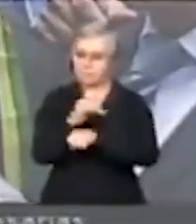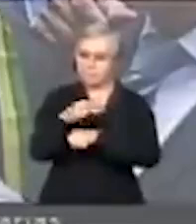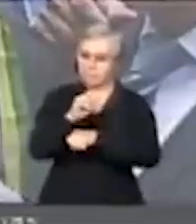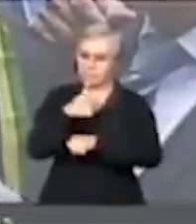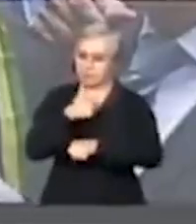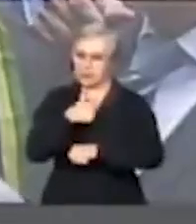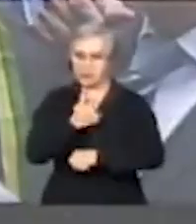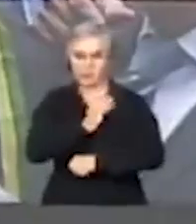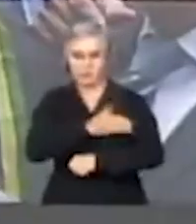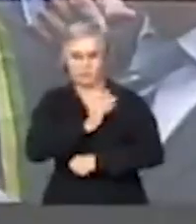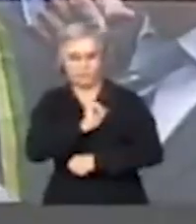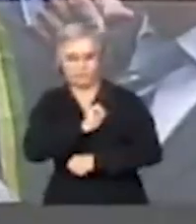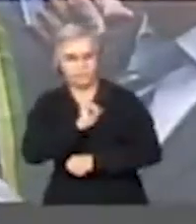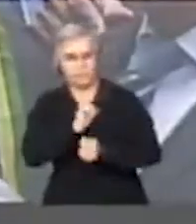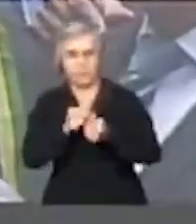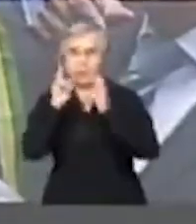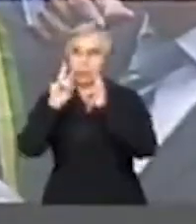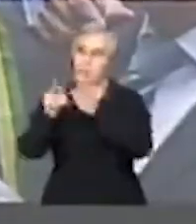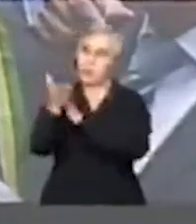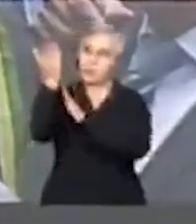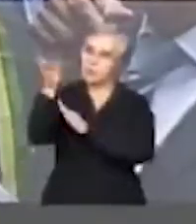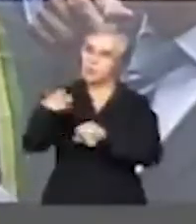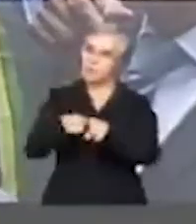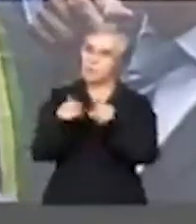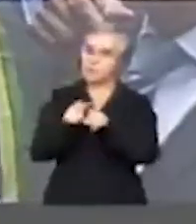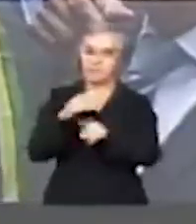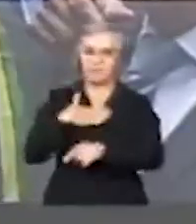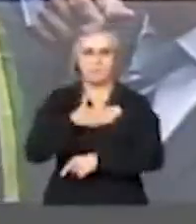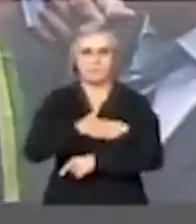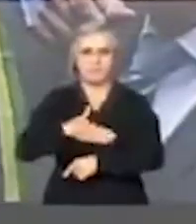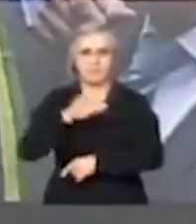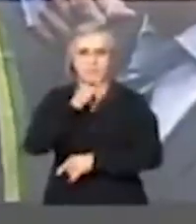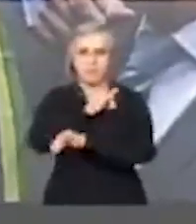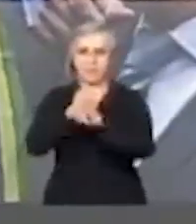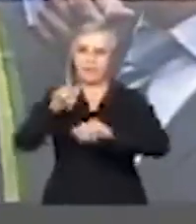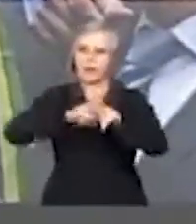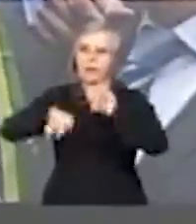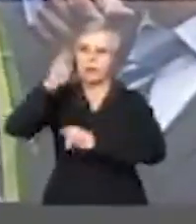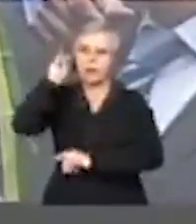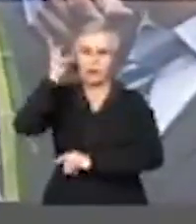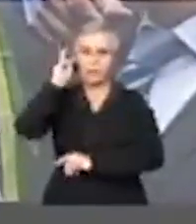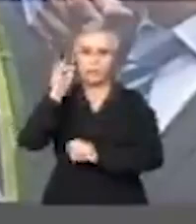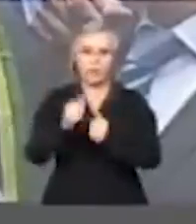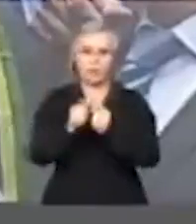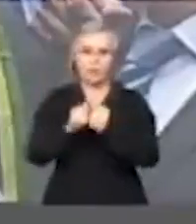no coração, olhando para você e para o meu querido Alto Alegre, diga ao povo maranhense e ao povo do